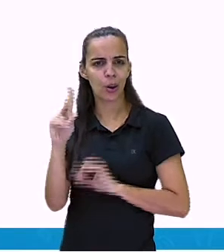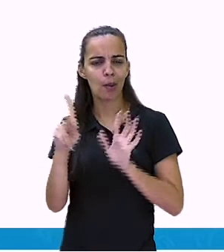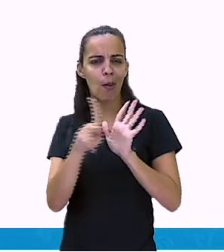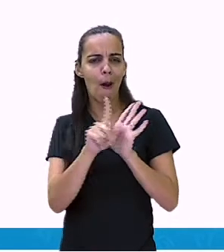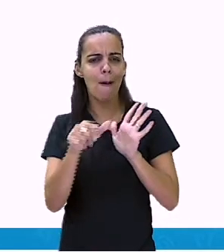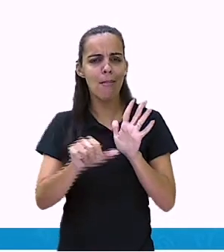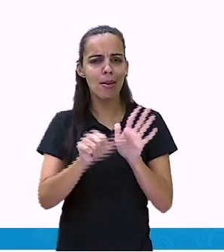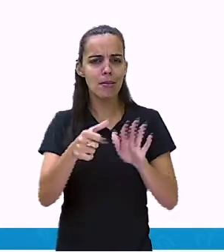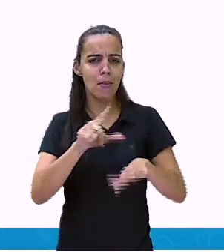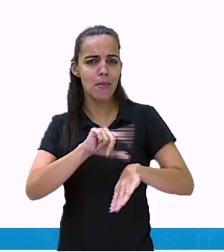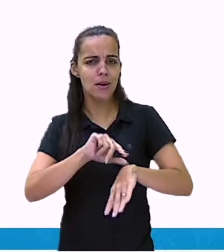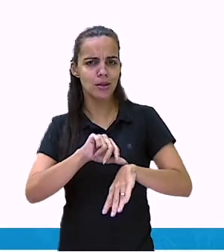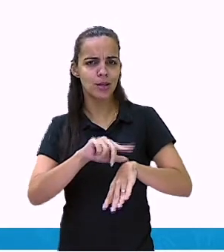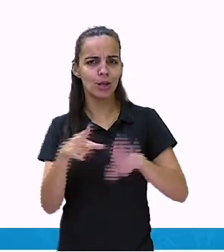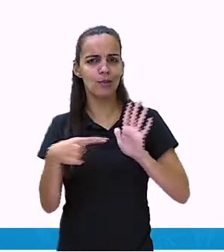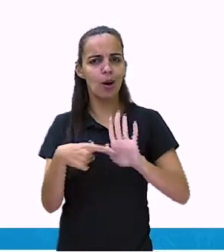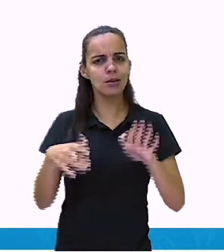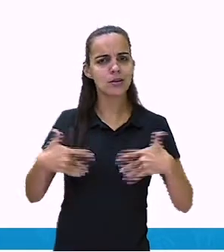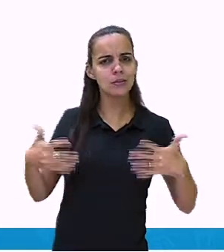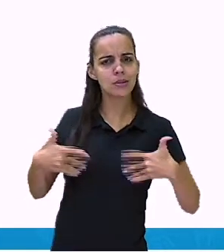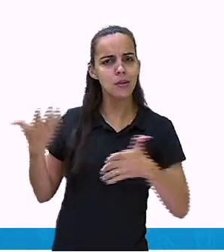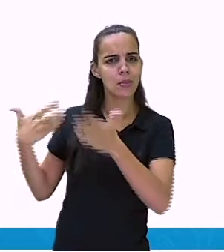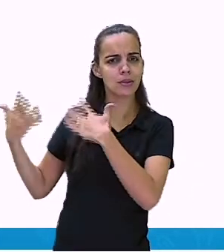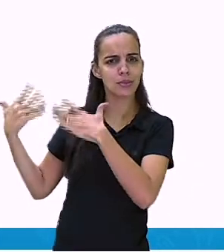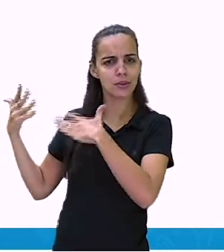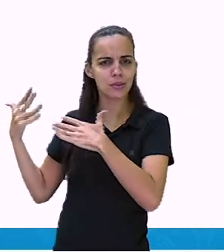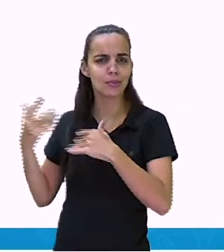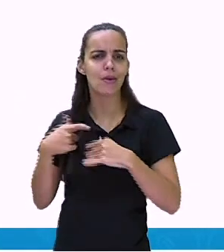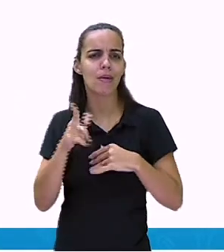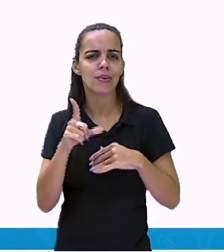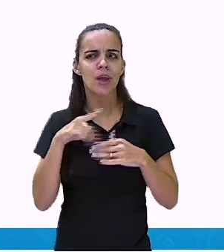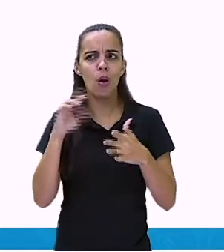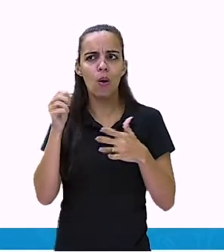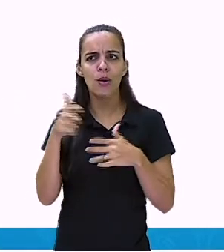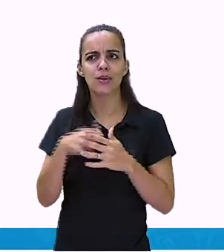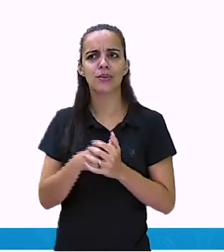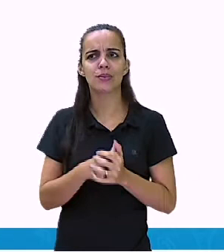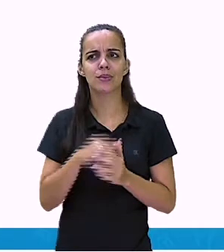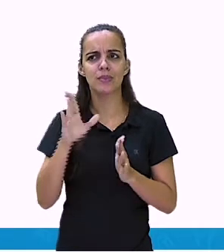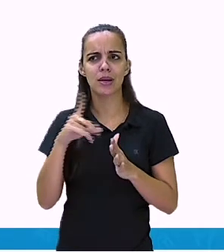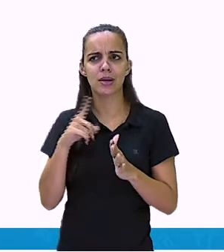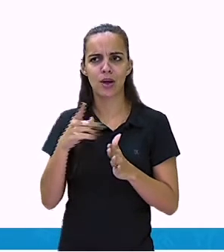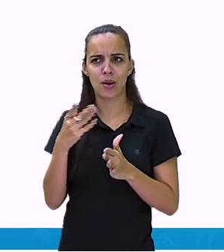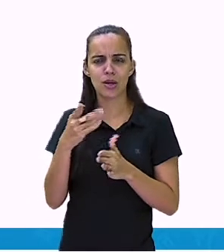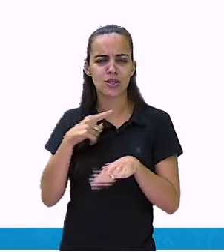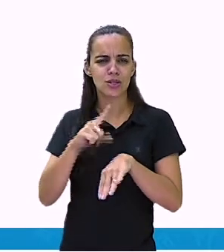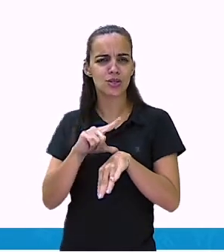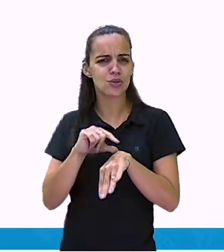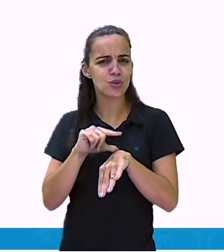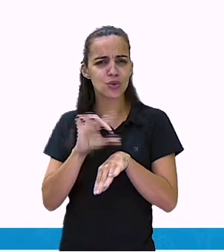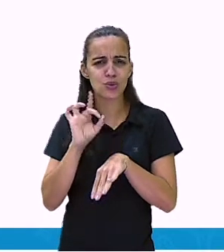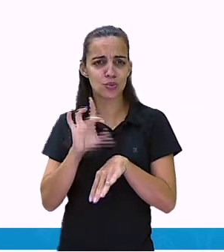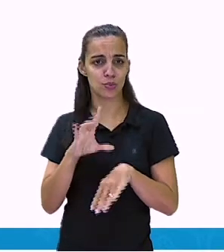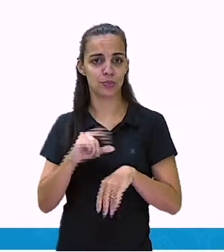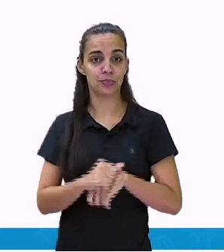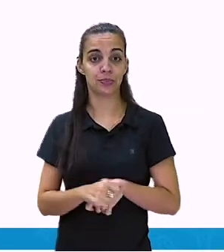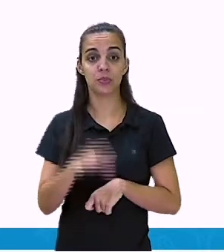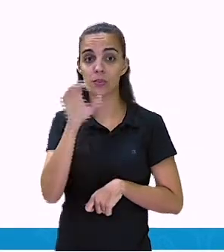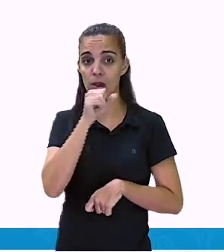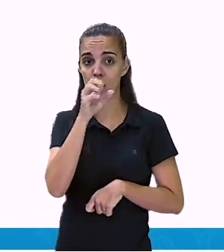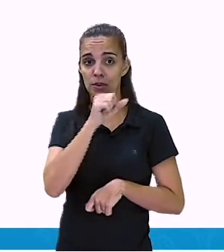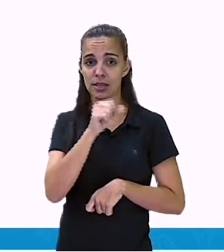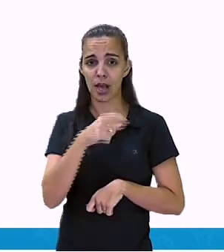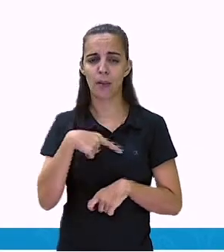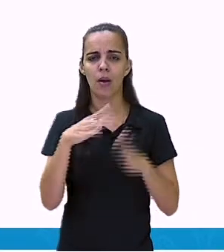o Sábado Animado mesclava desenhos clássicos em suas primeiras horas, com animações